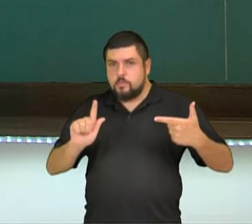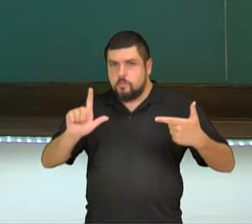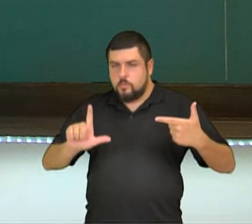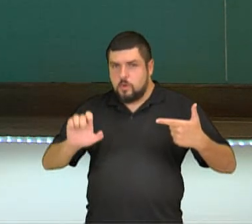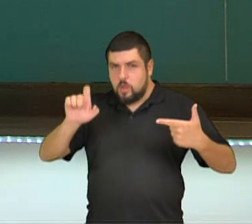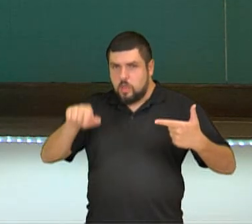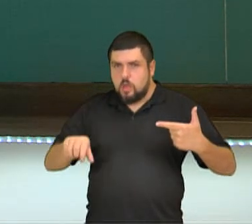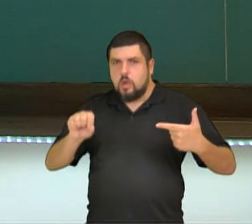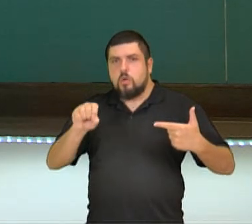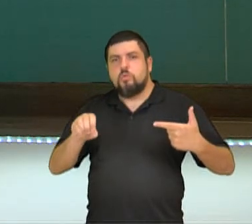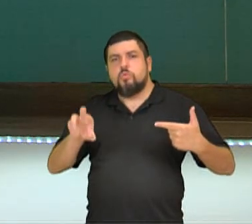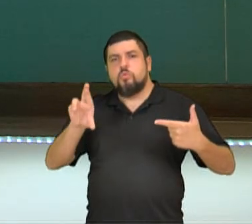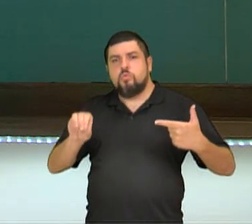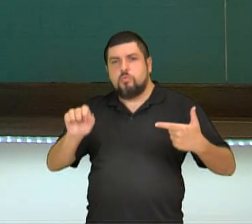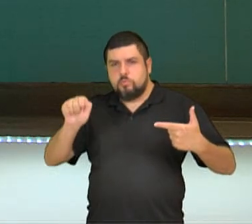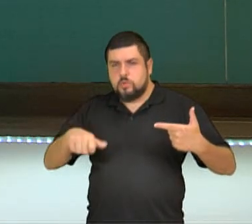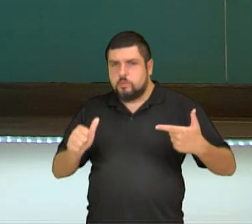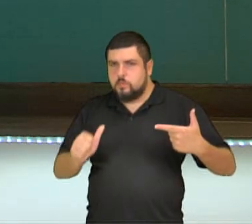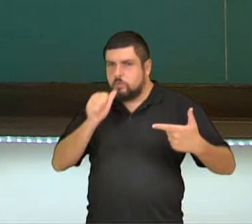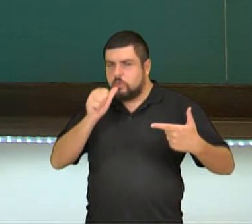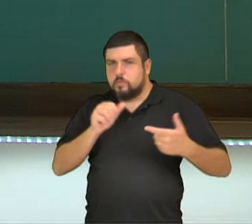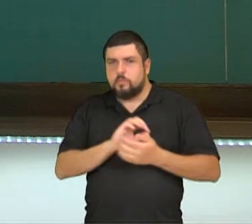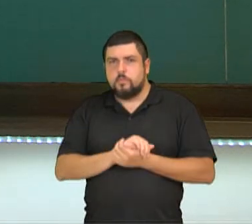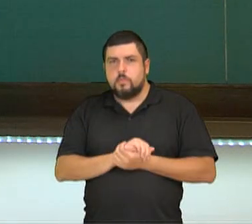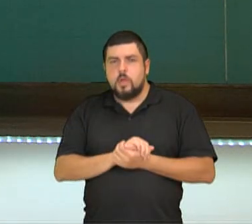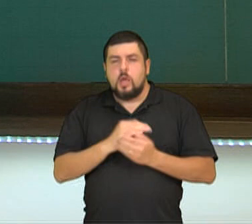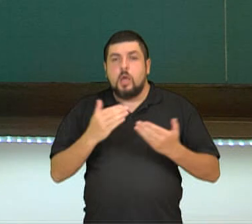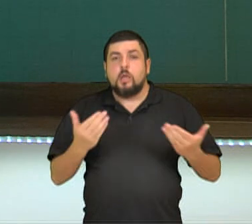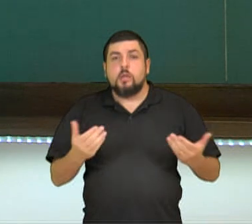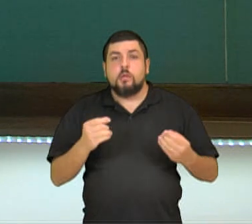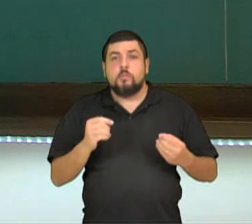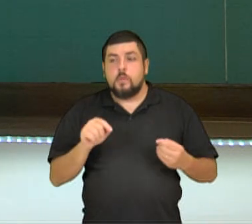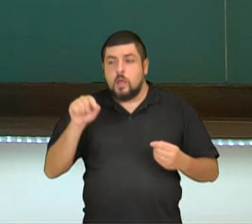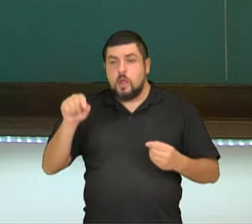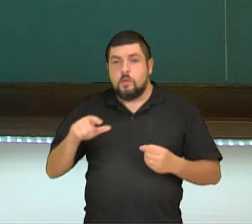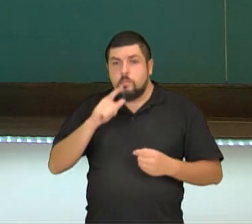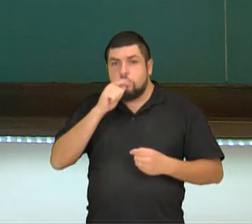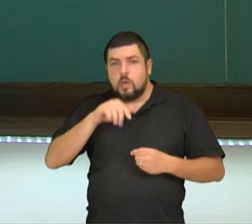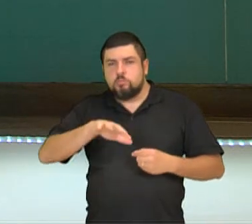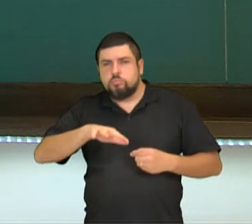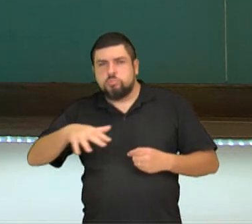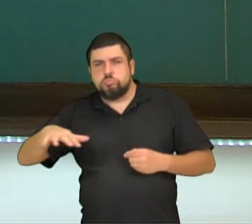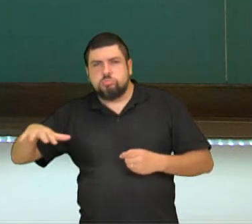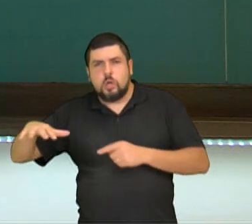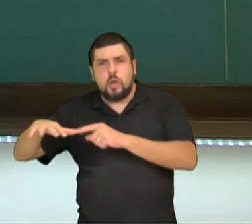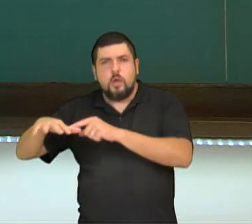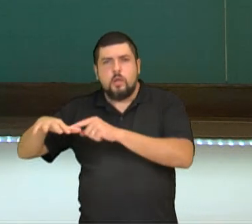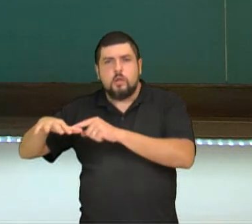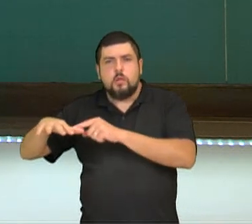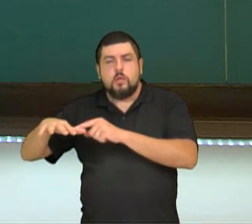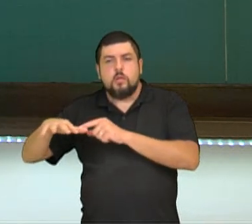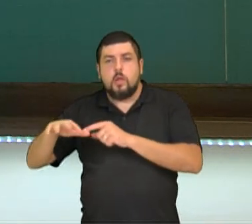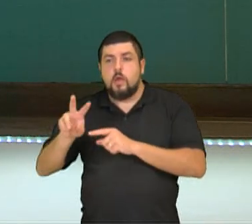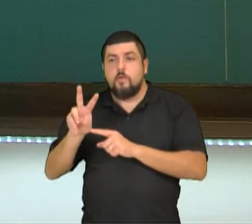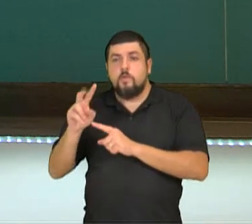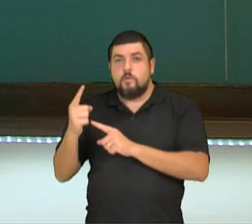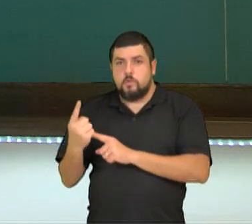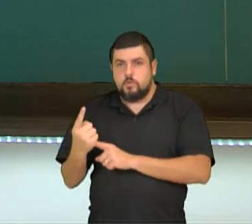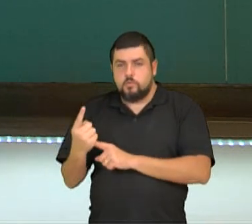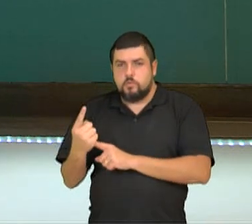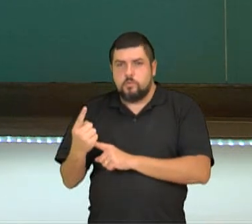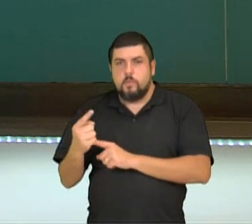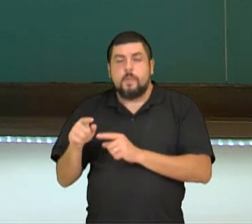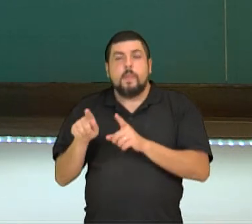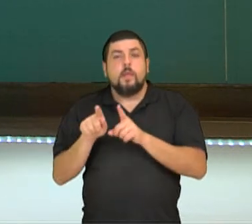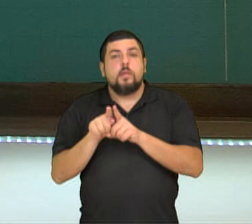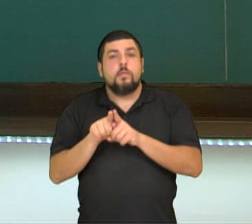o volume que eu tenho que pegar lá da minha solução da água do mar, né, para ter o meu V2, que é a soma